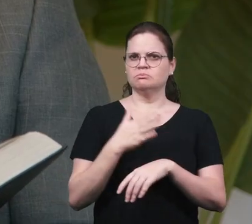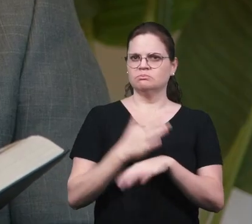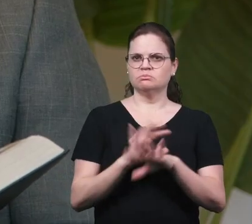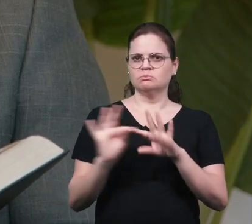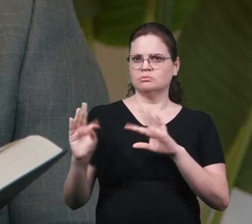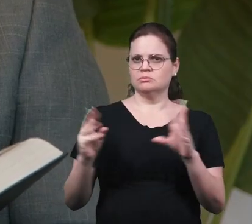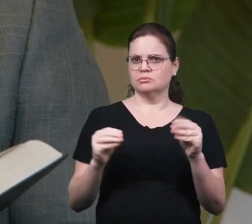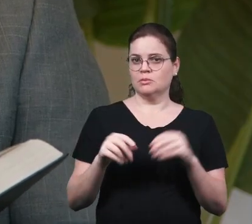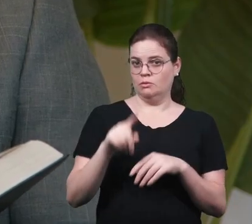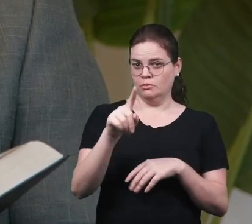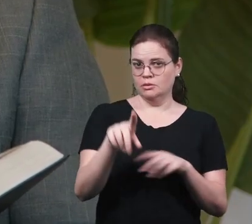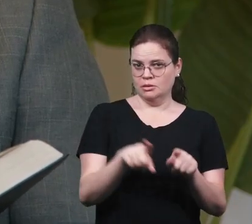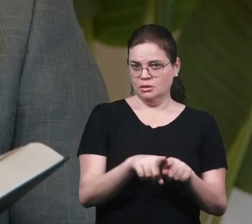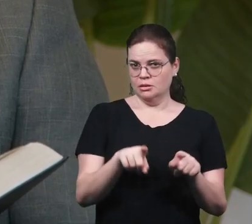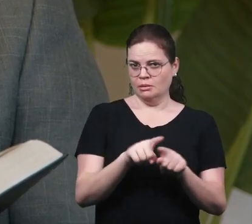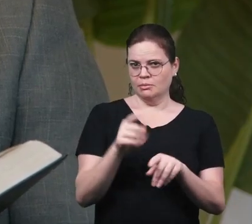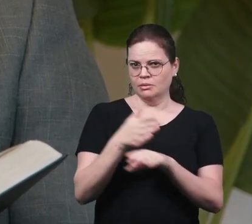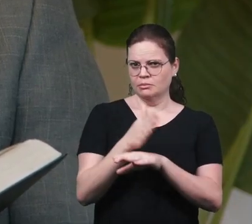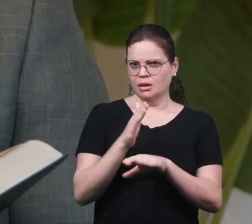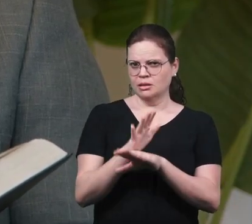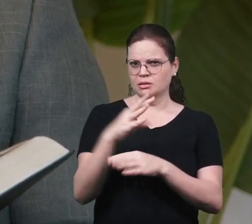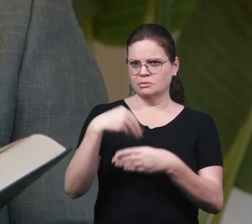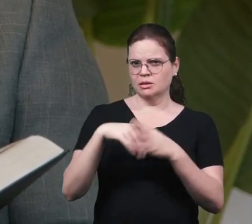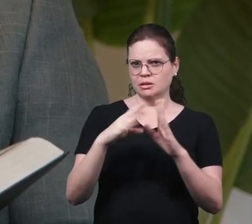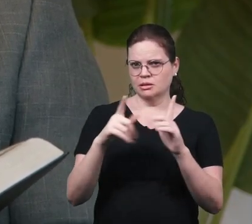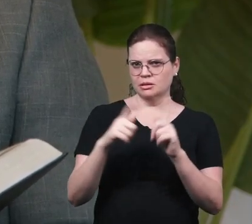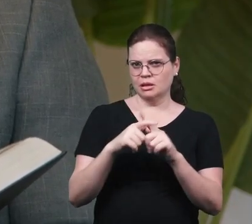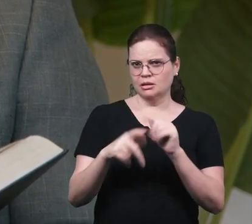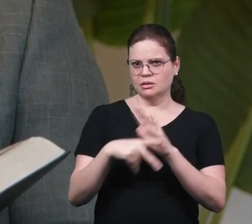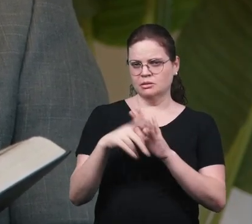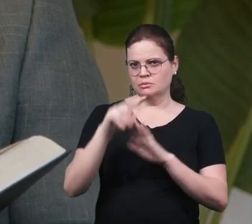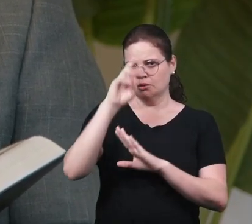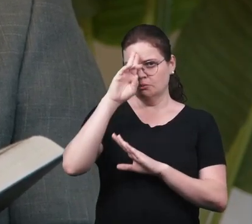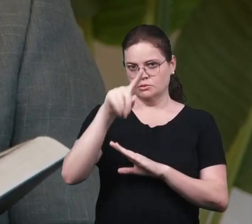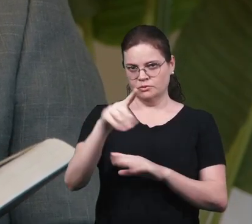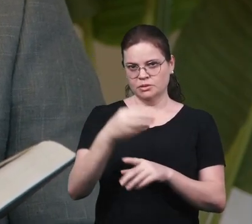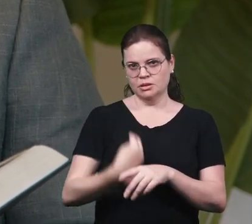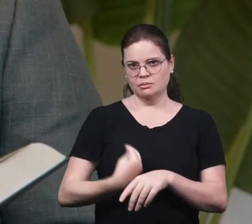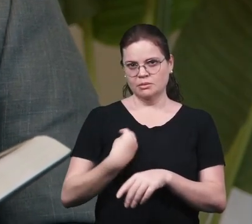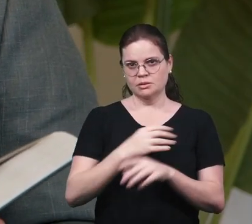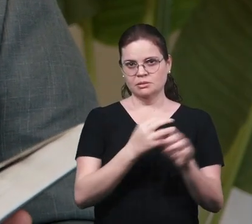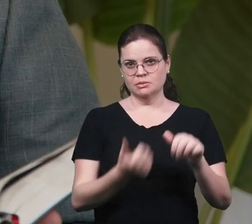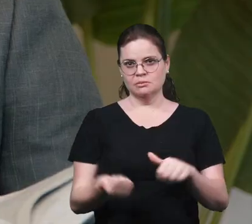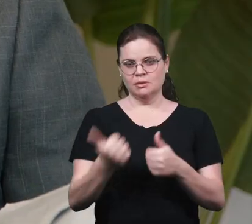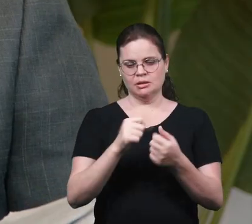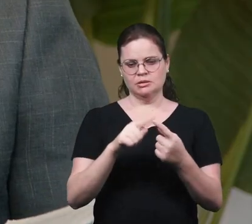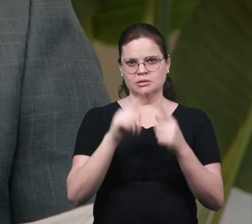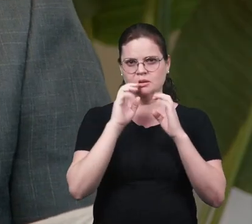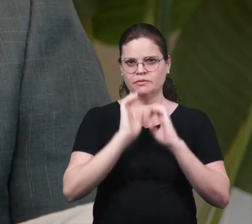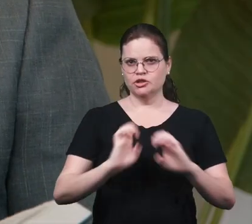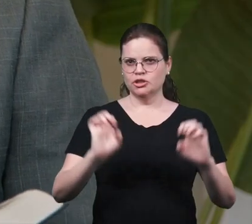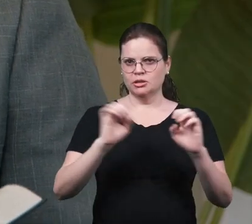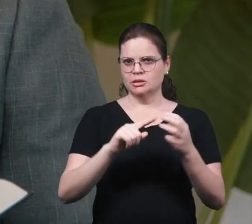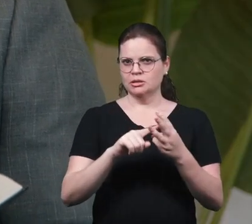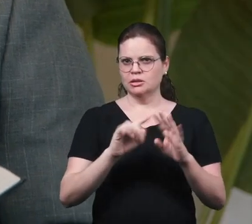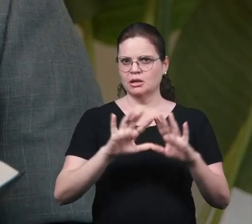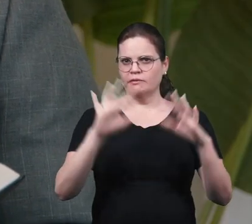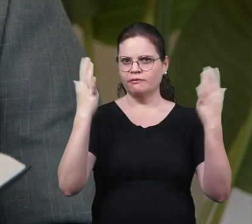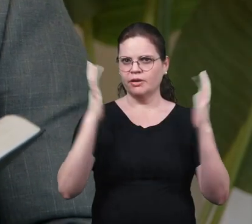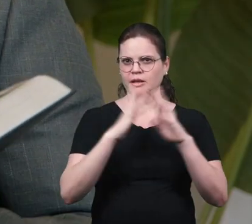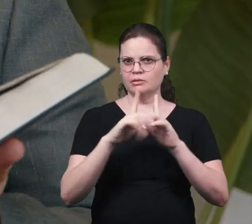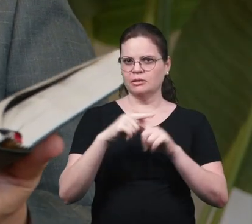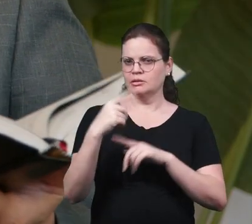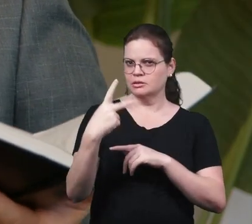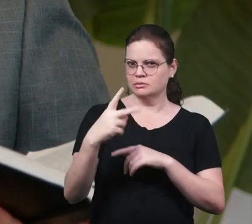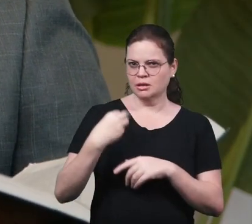Você também é participativo na obra do Senhor? Você participa dos batismos, das evangelizações?